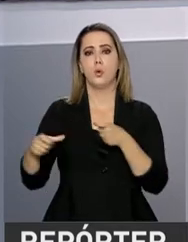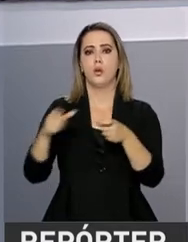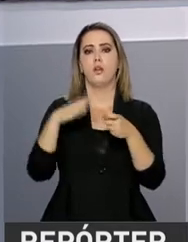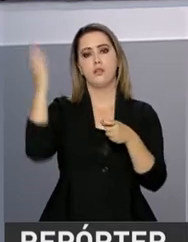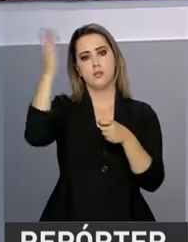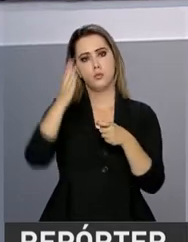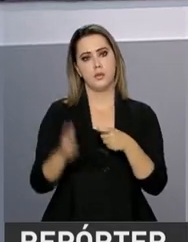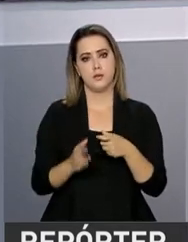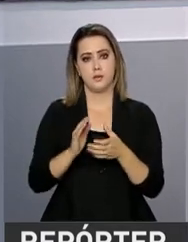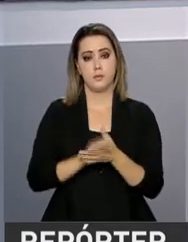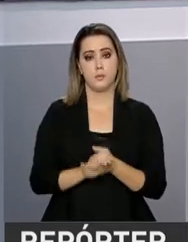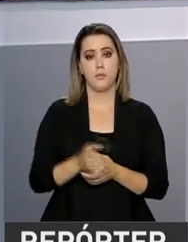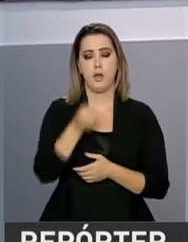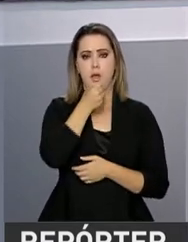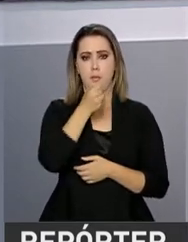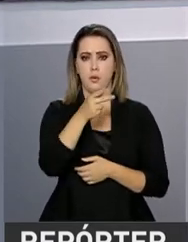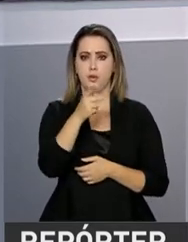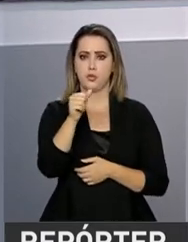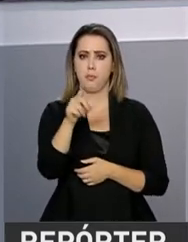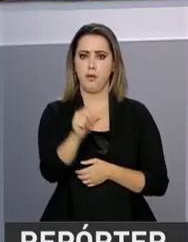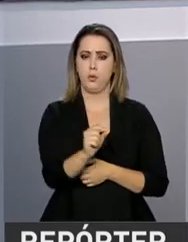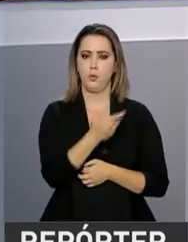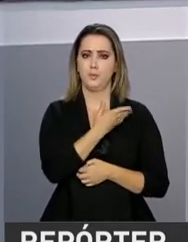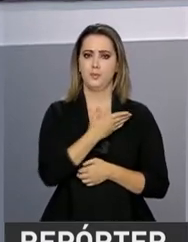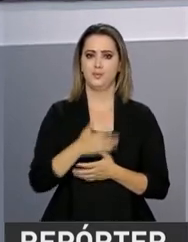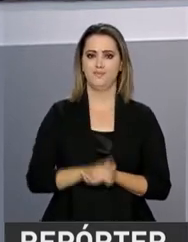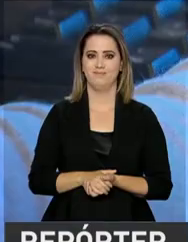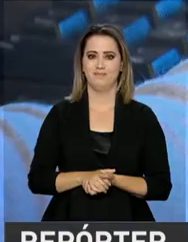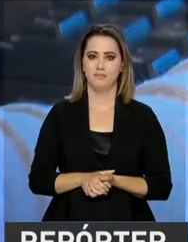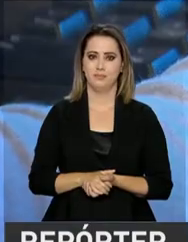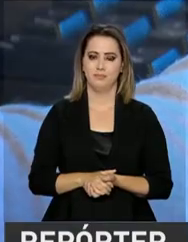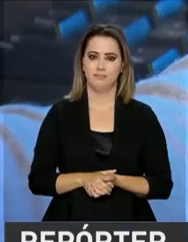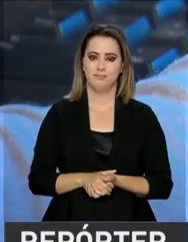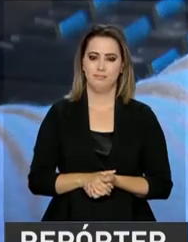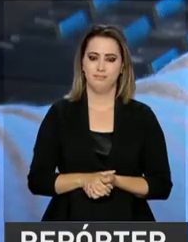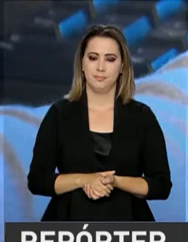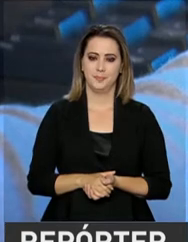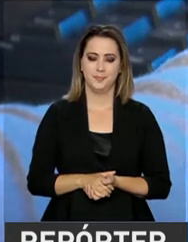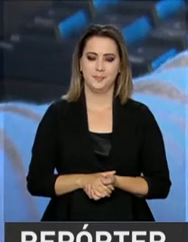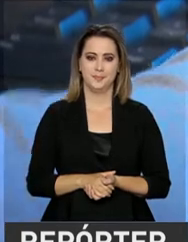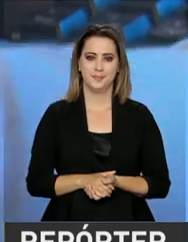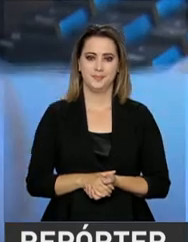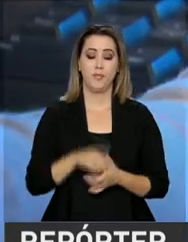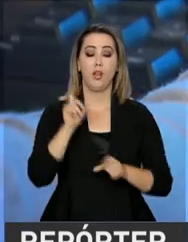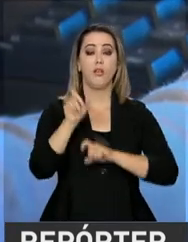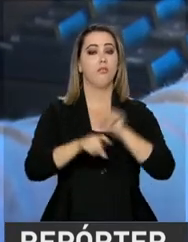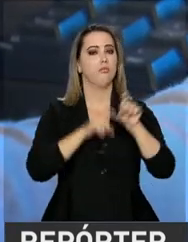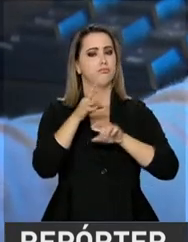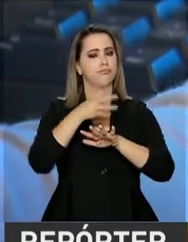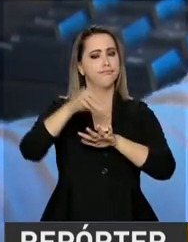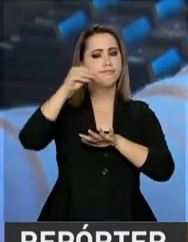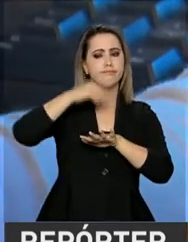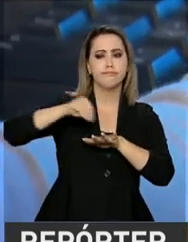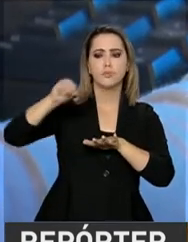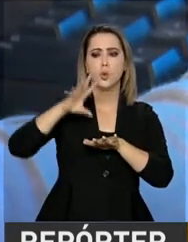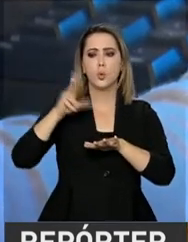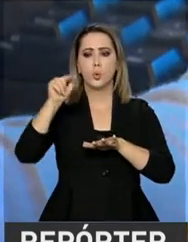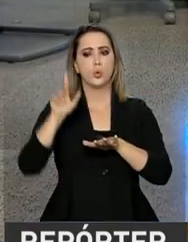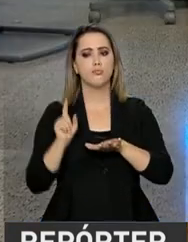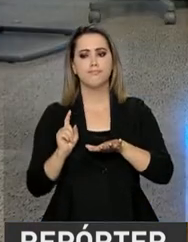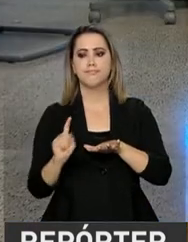pelo brasil a reportagem é de paulo la sálvia a informação ao alcance de um